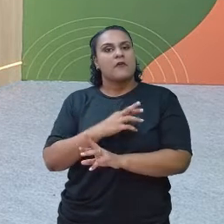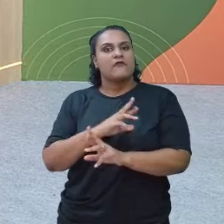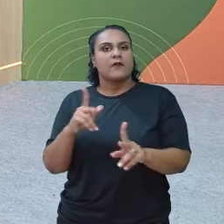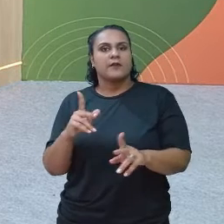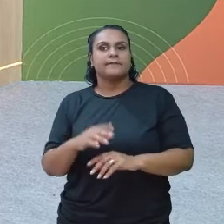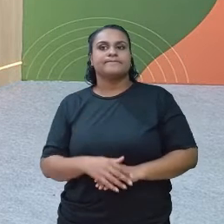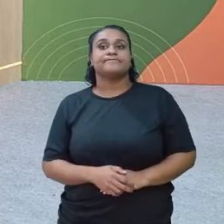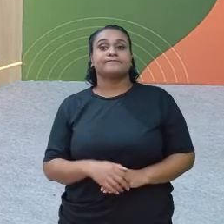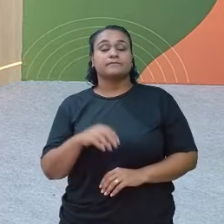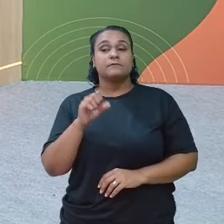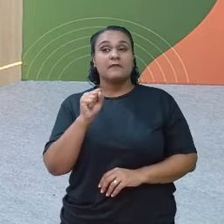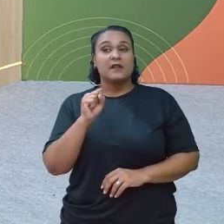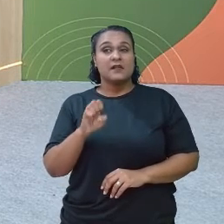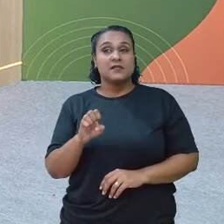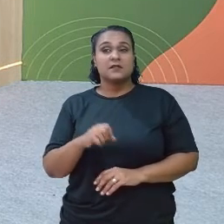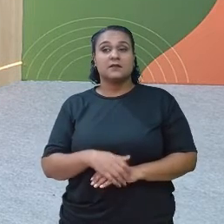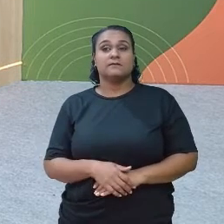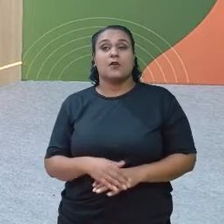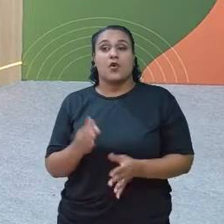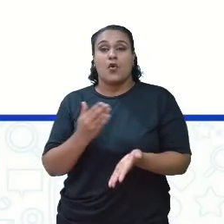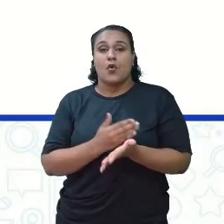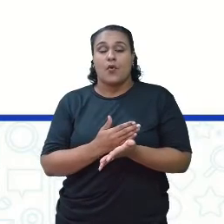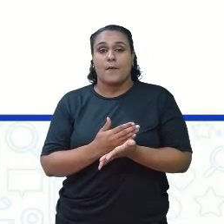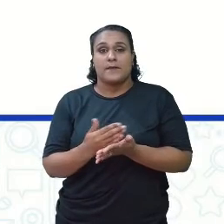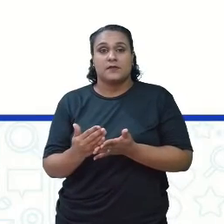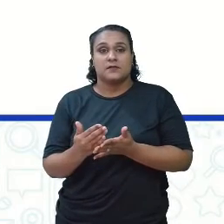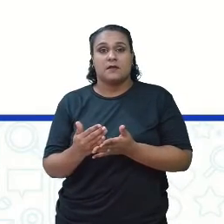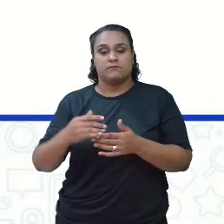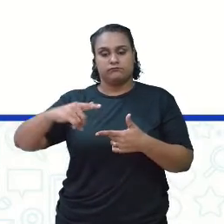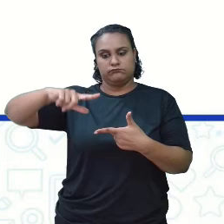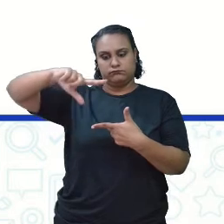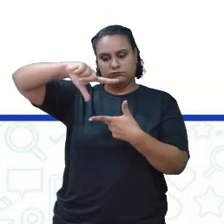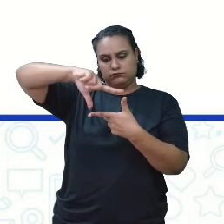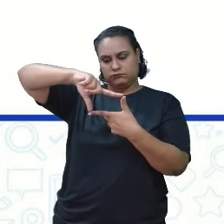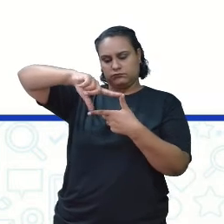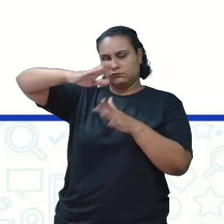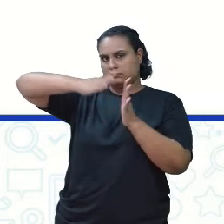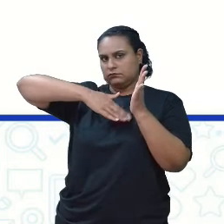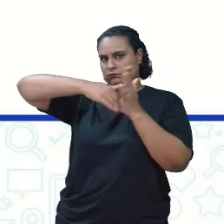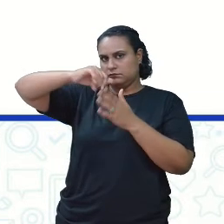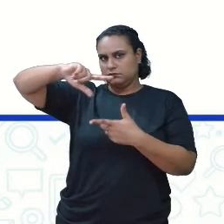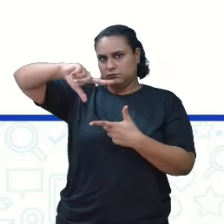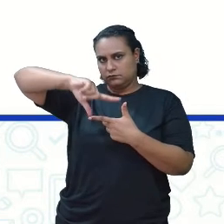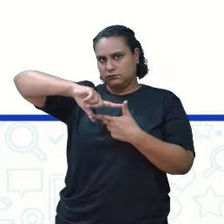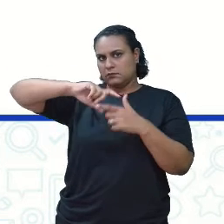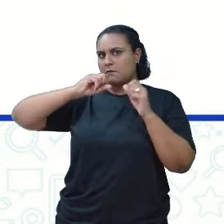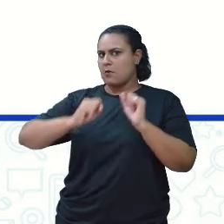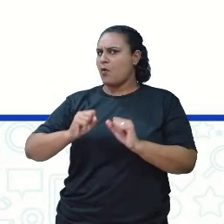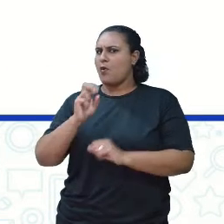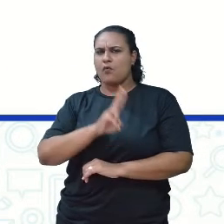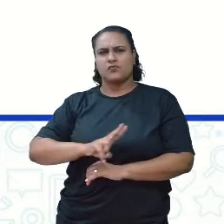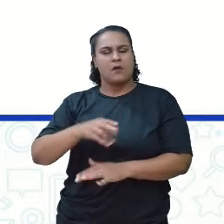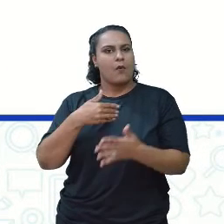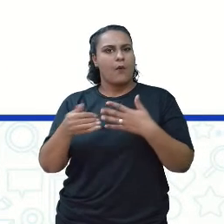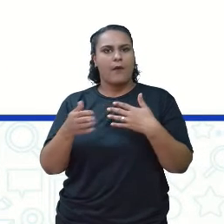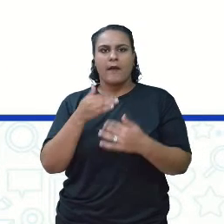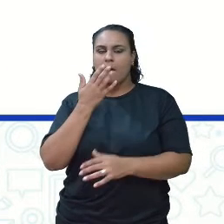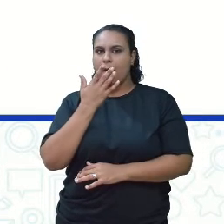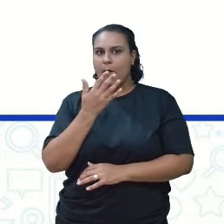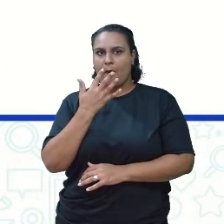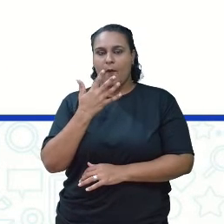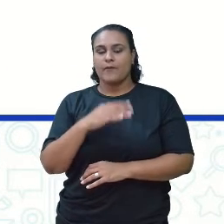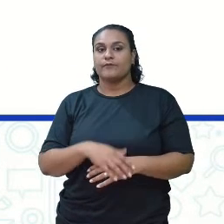seguinte, se eu começar a pintar a região retangular, eu posso usar qualquer uma das 4 cores.